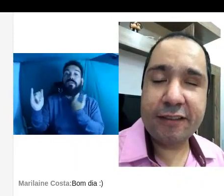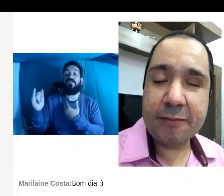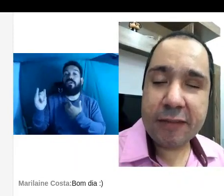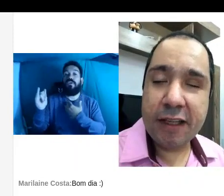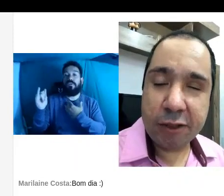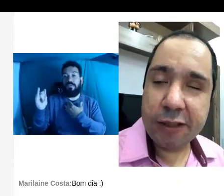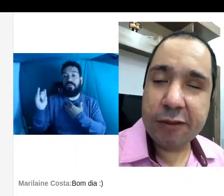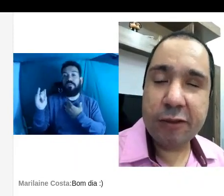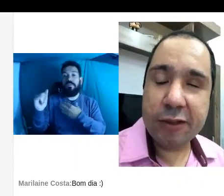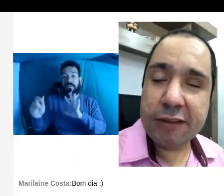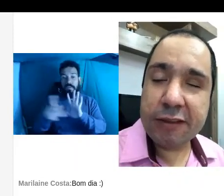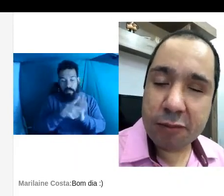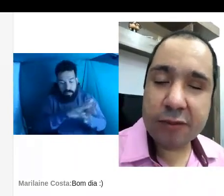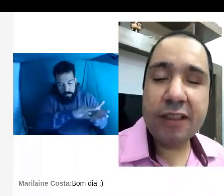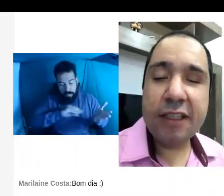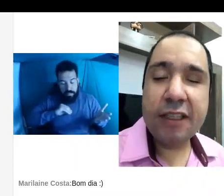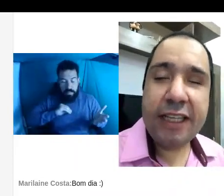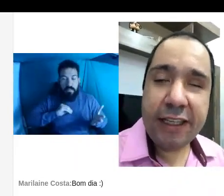a roteiro de audiodescrição,